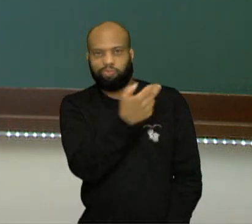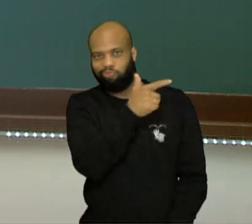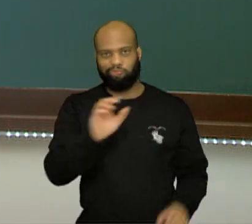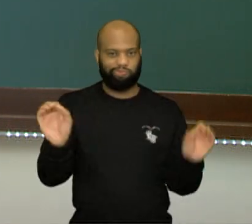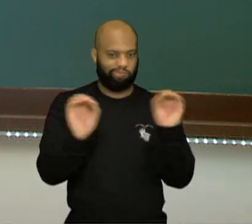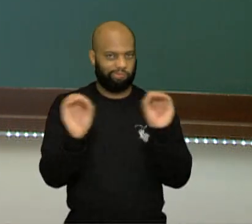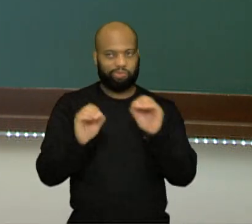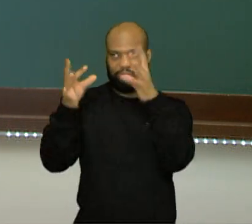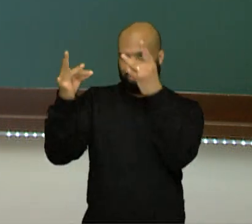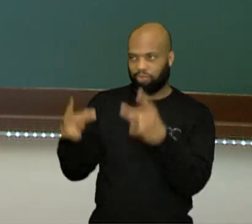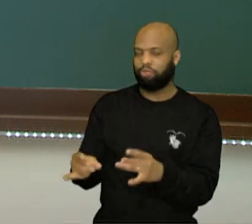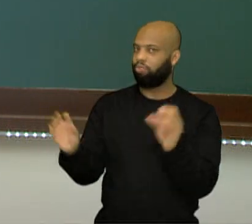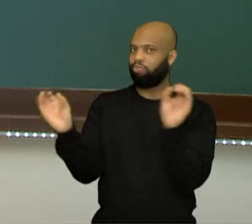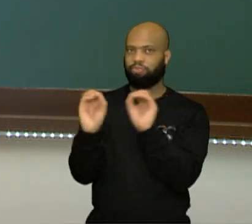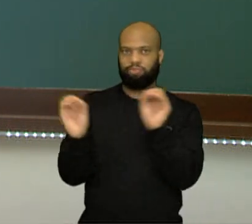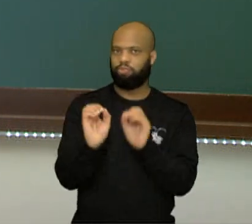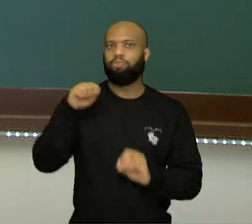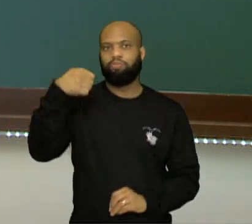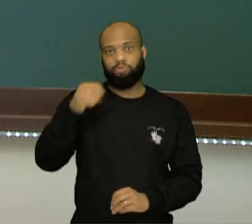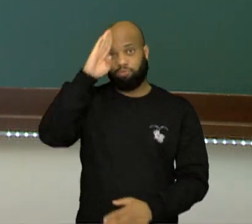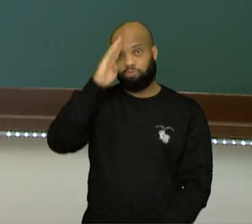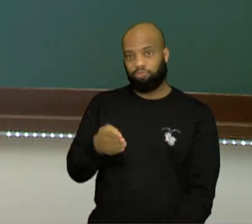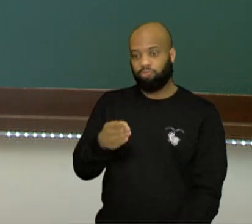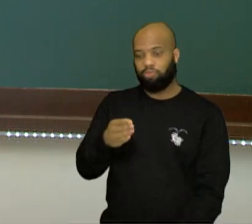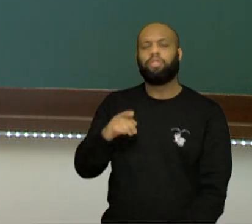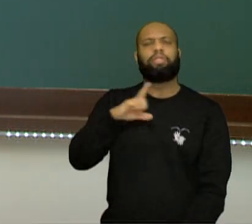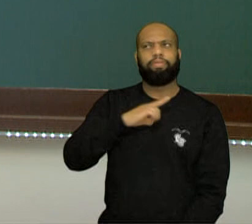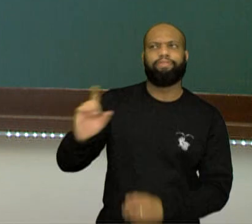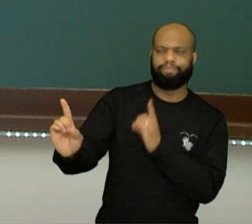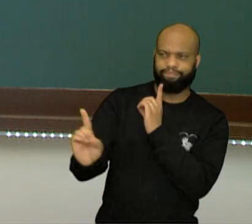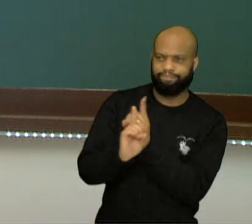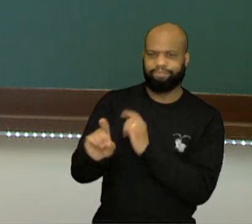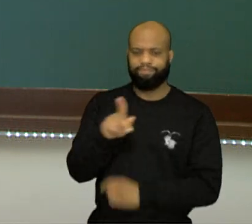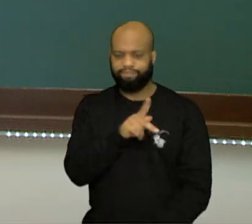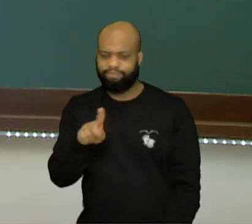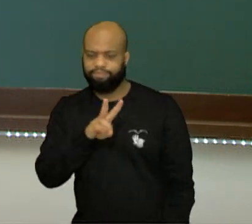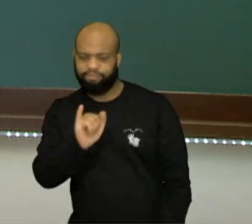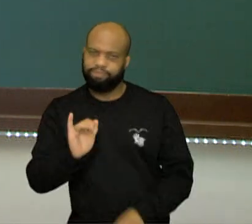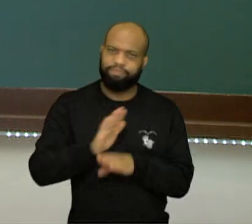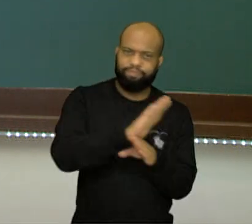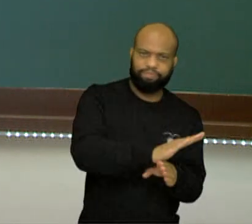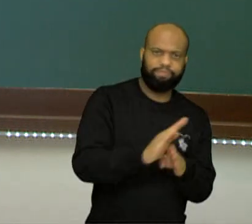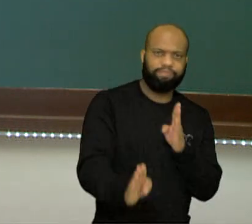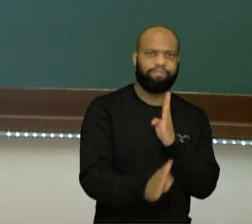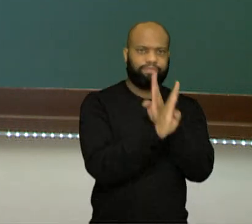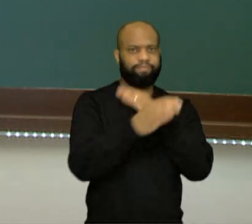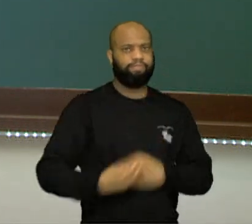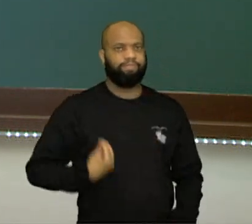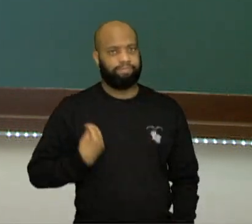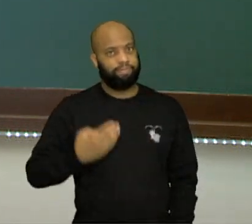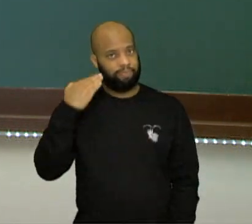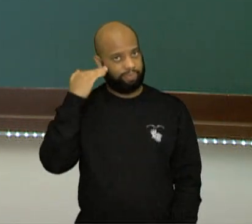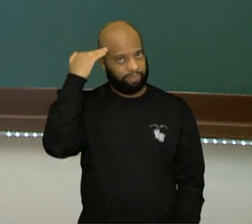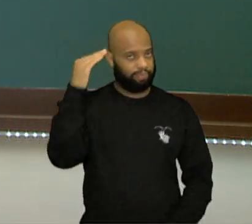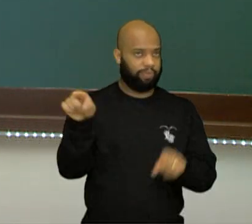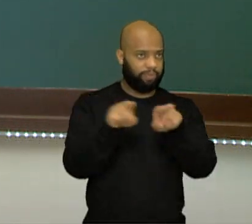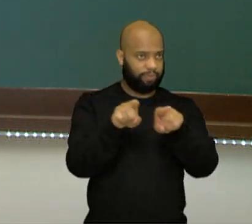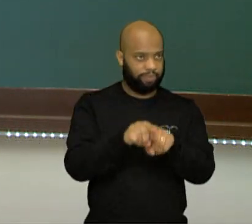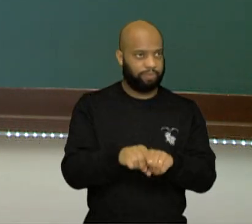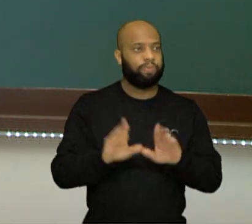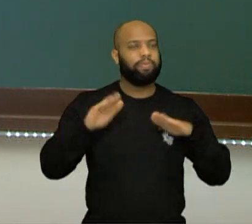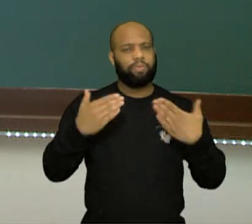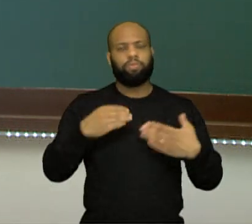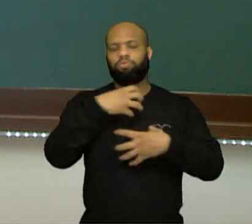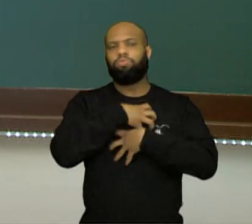vai auxiliar eles nessa descoberta deles, que ocorre nessa fase da vida de adolescentes.